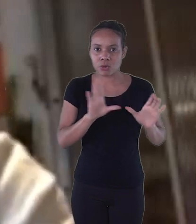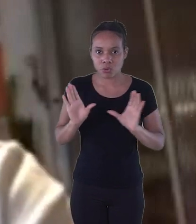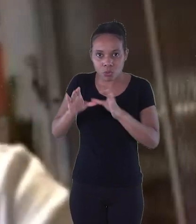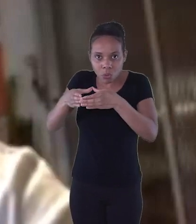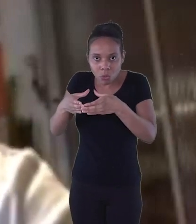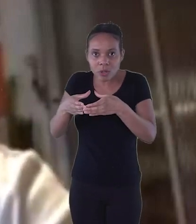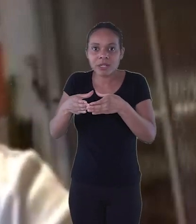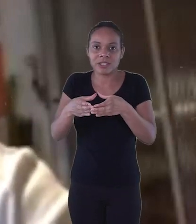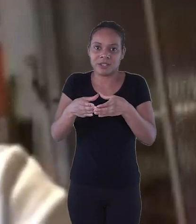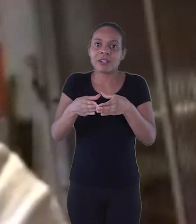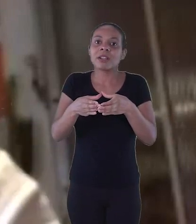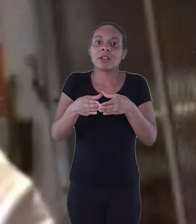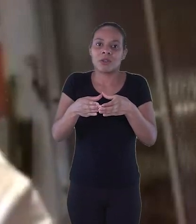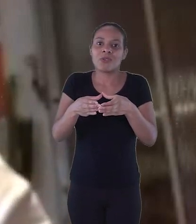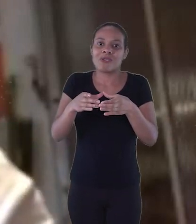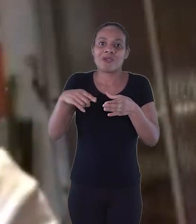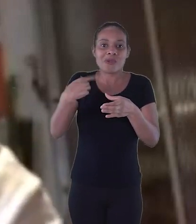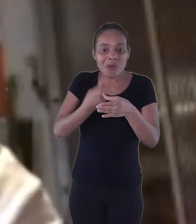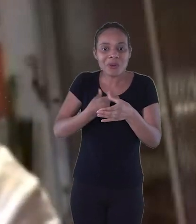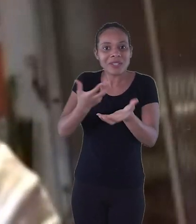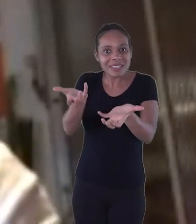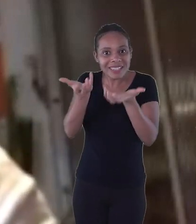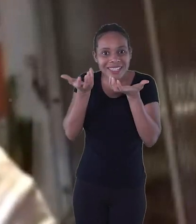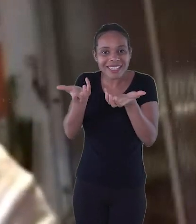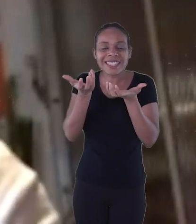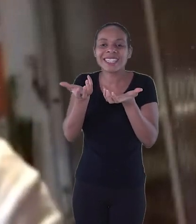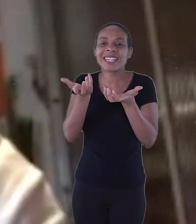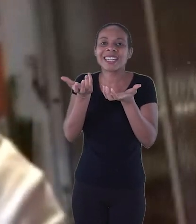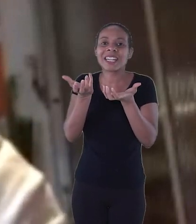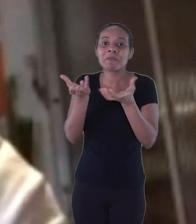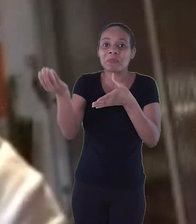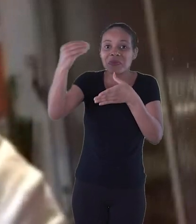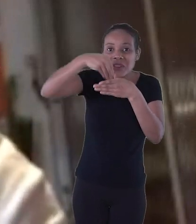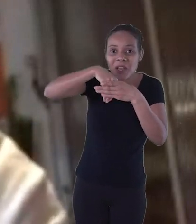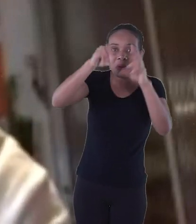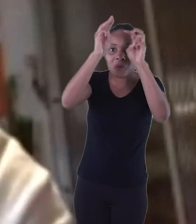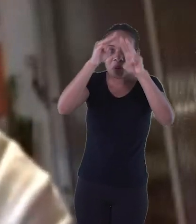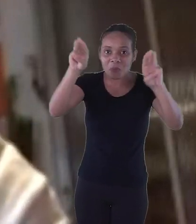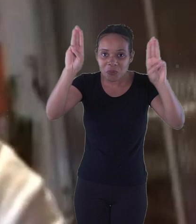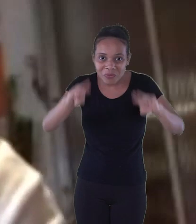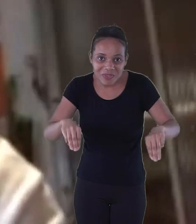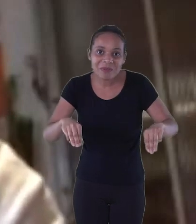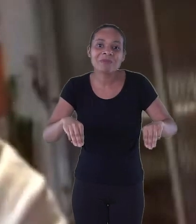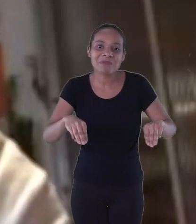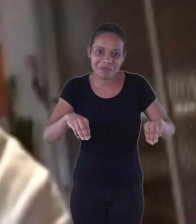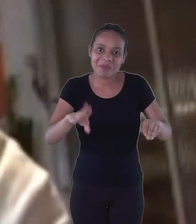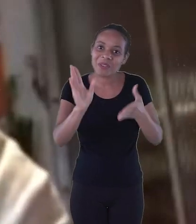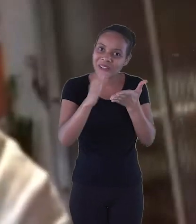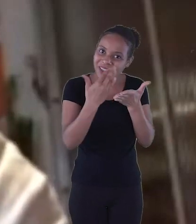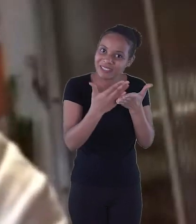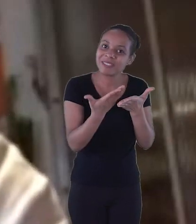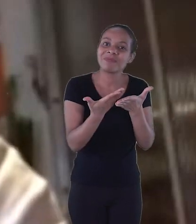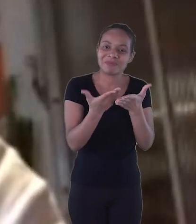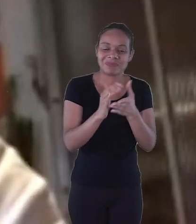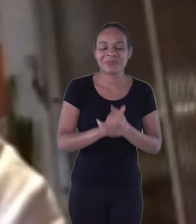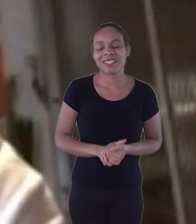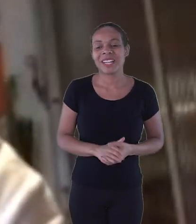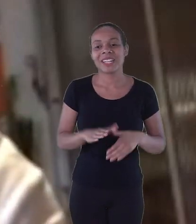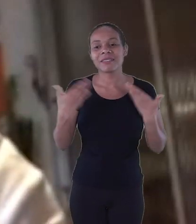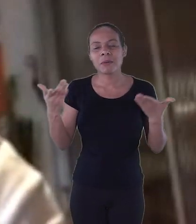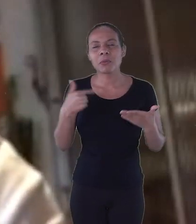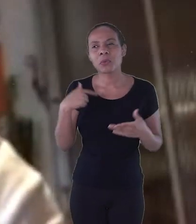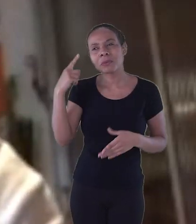sim ter um novo braço da enciclopédia dentro do museu. E aí foi aí que a gente falou, então já que é isso, vamos